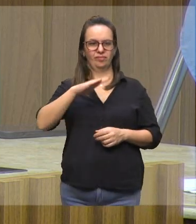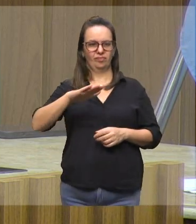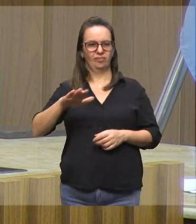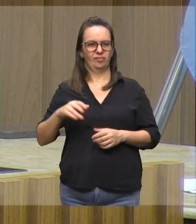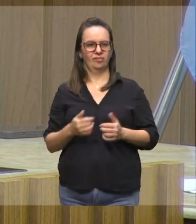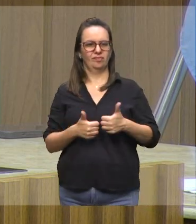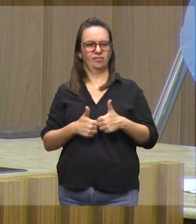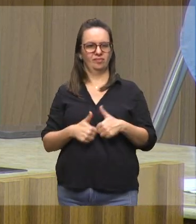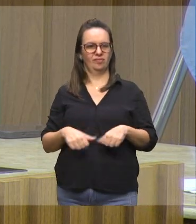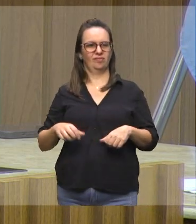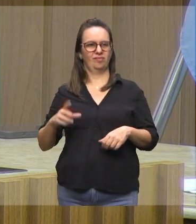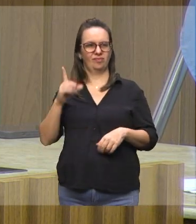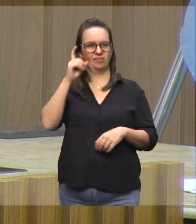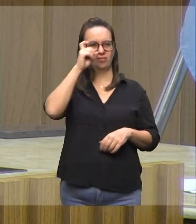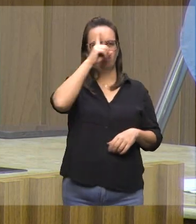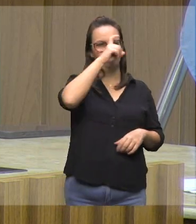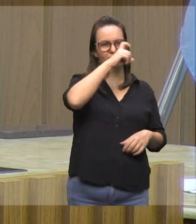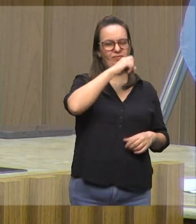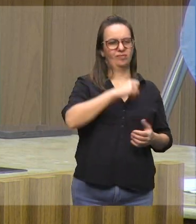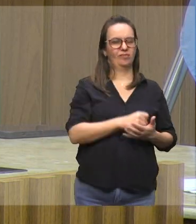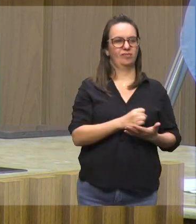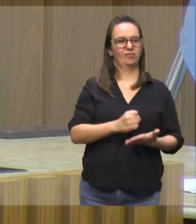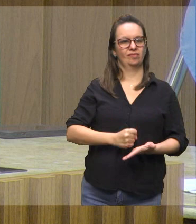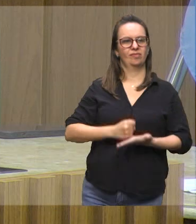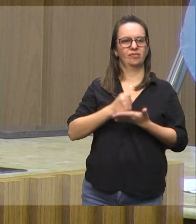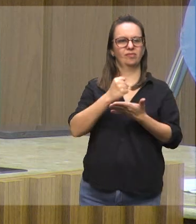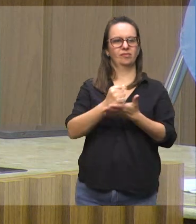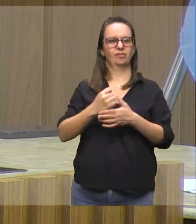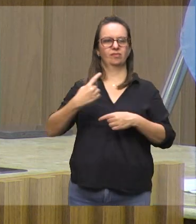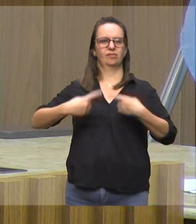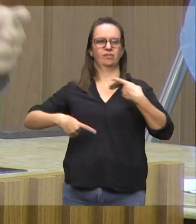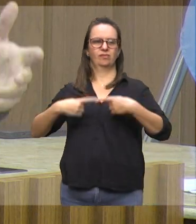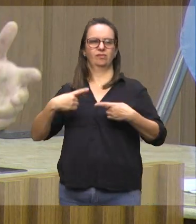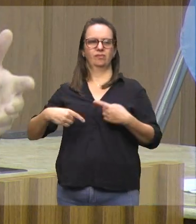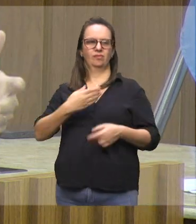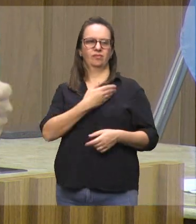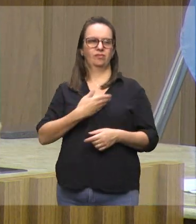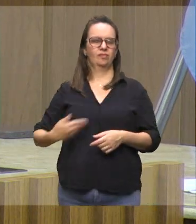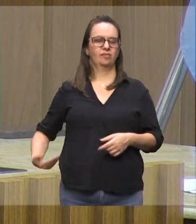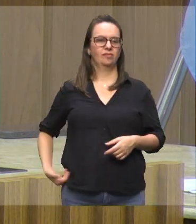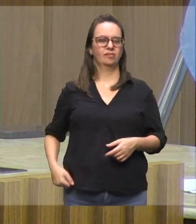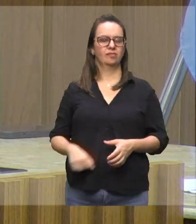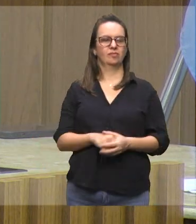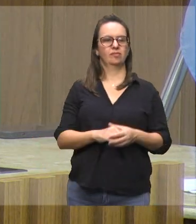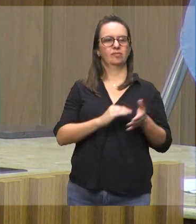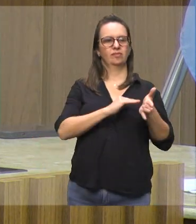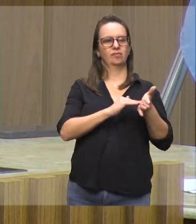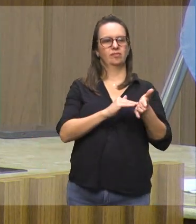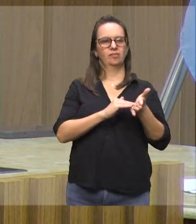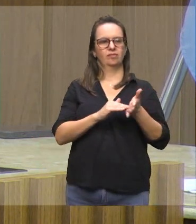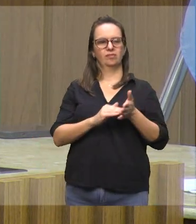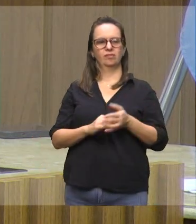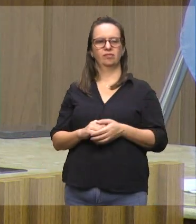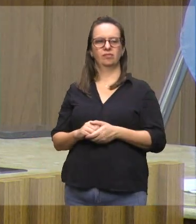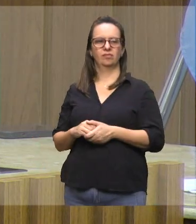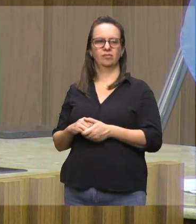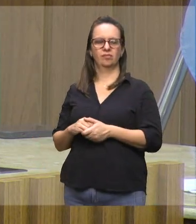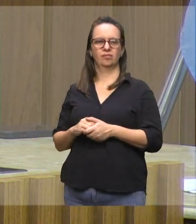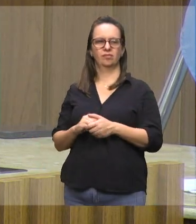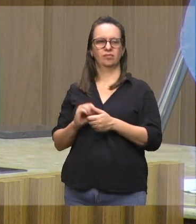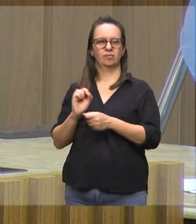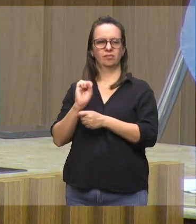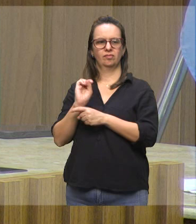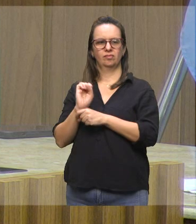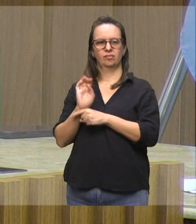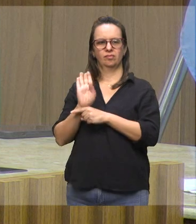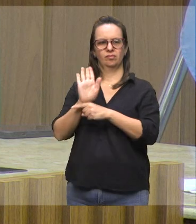passando, ofertar, através de uma política pública, seja através da Secretaria de Assistência Social, da própria Secretaria de Educação, um auxílio